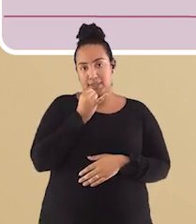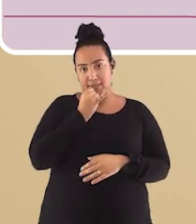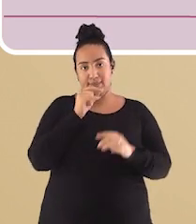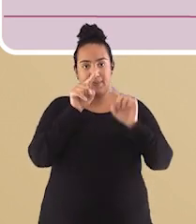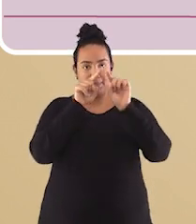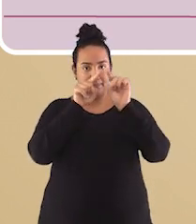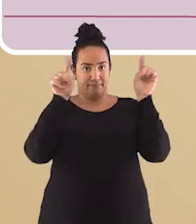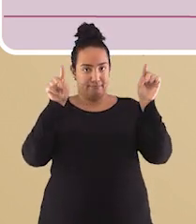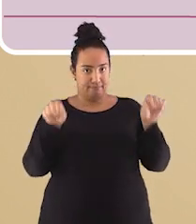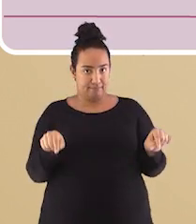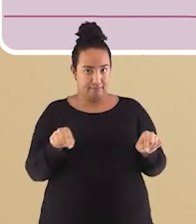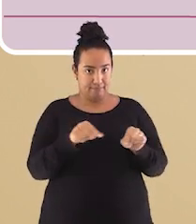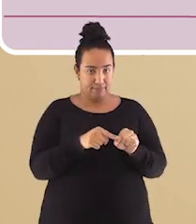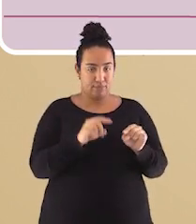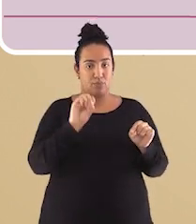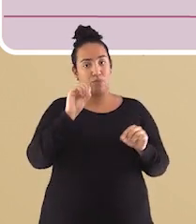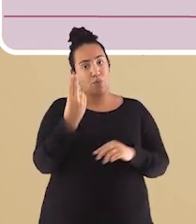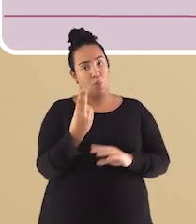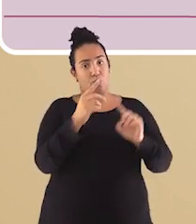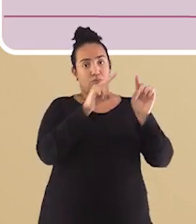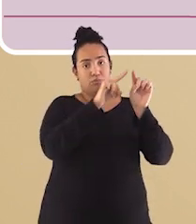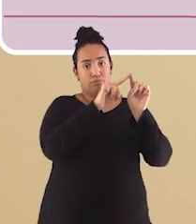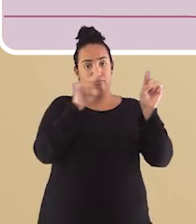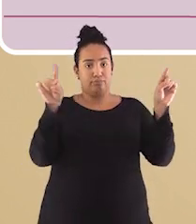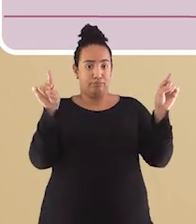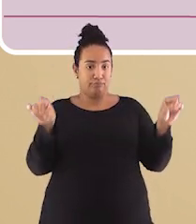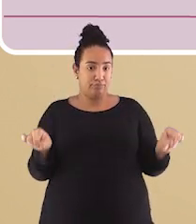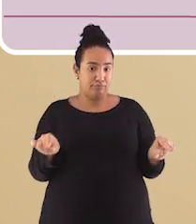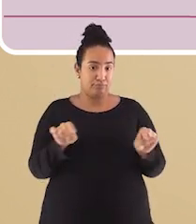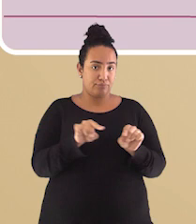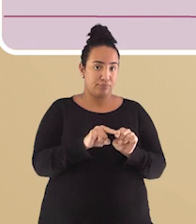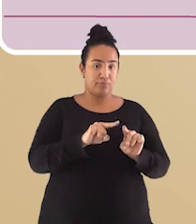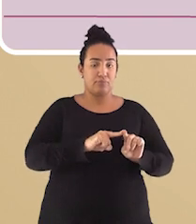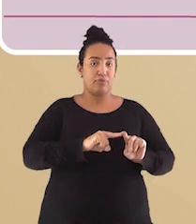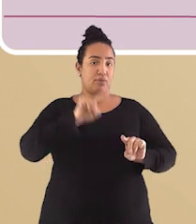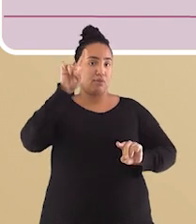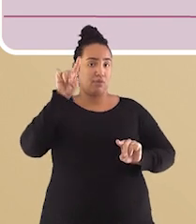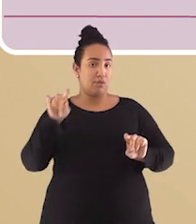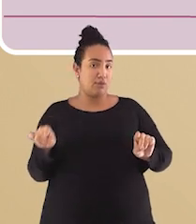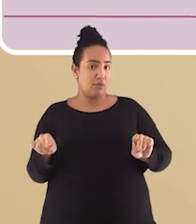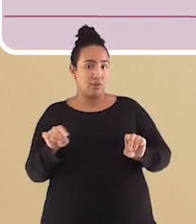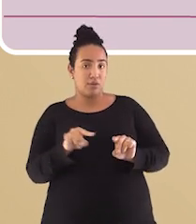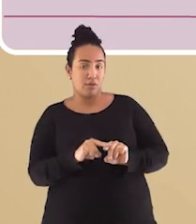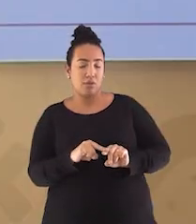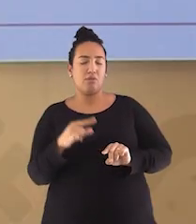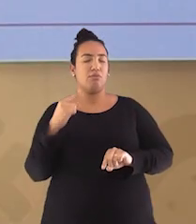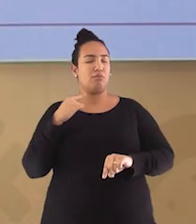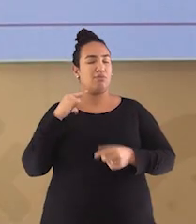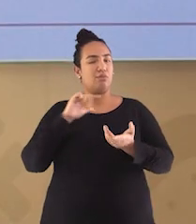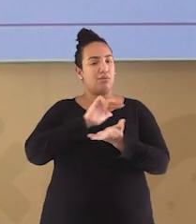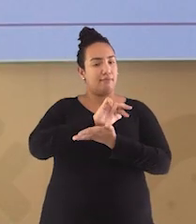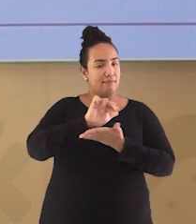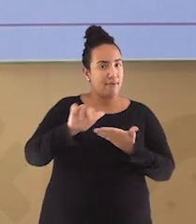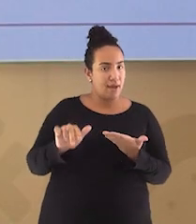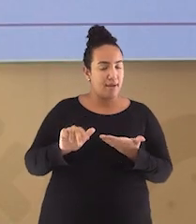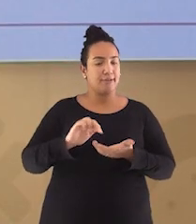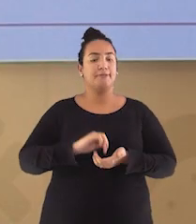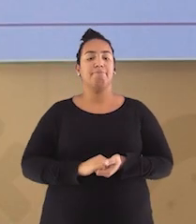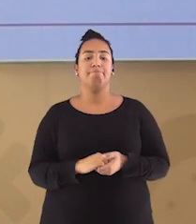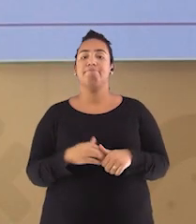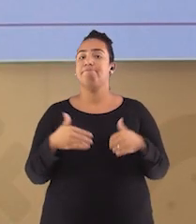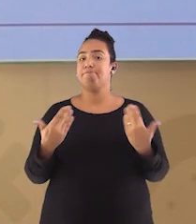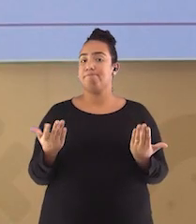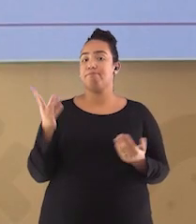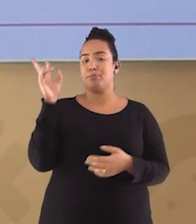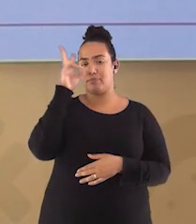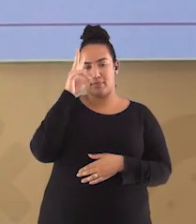o retângulo o losango o trapézio o triângulo e alguns outros como eu falei